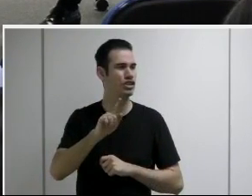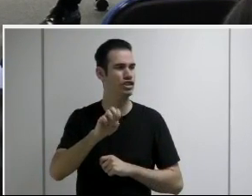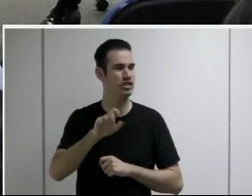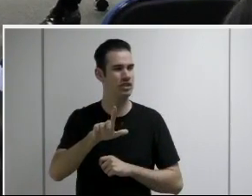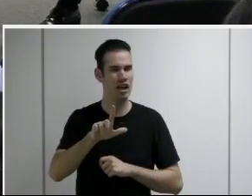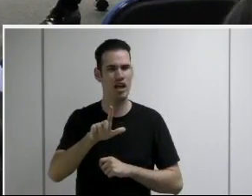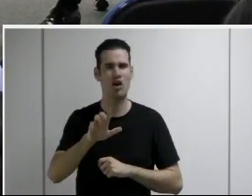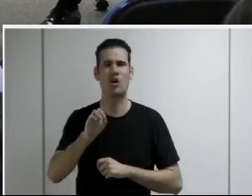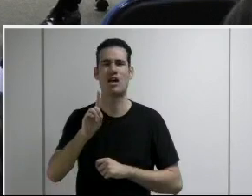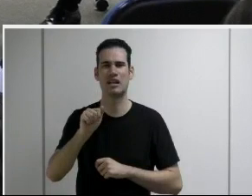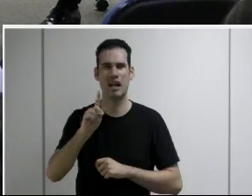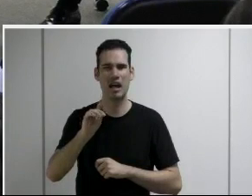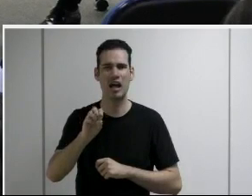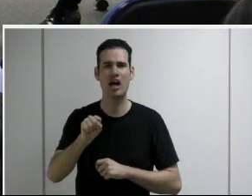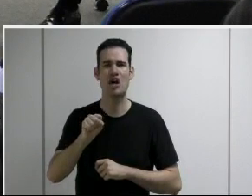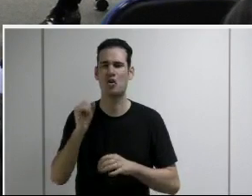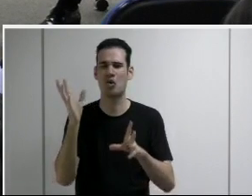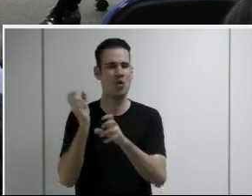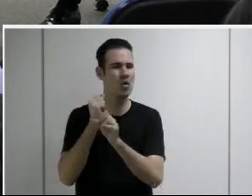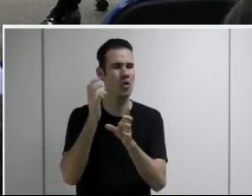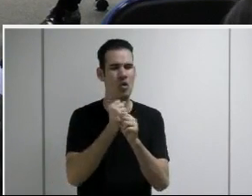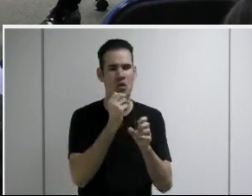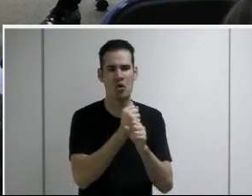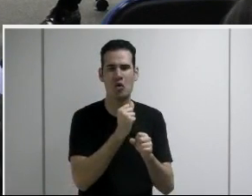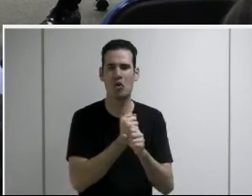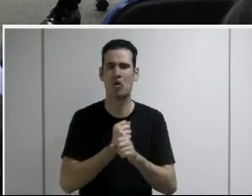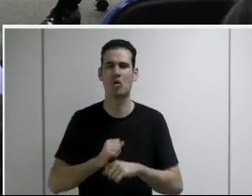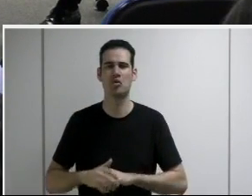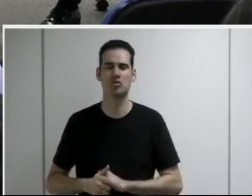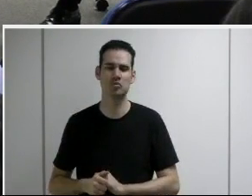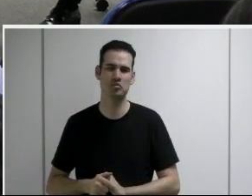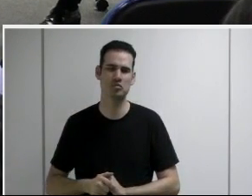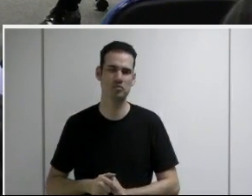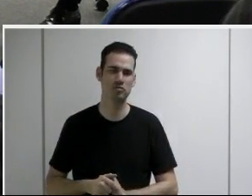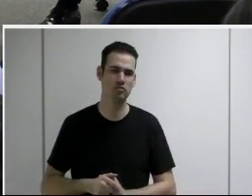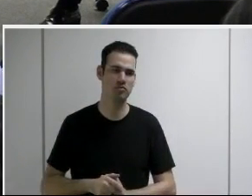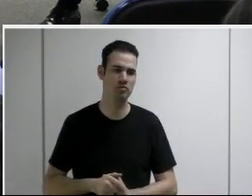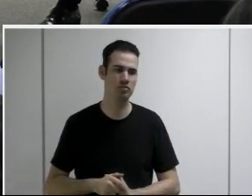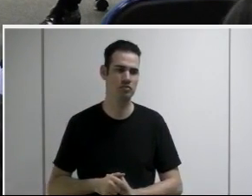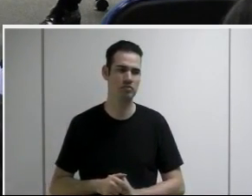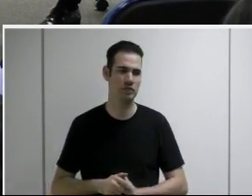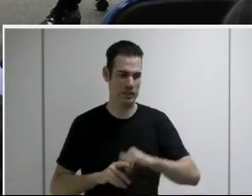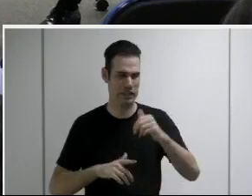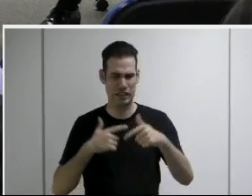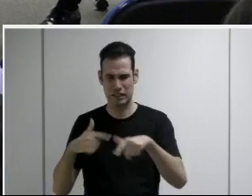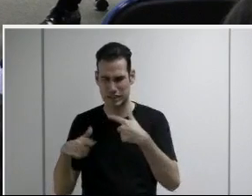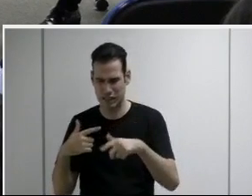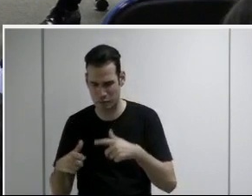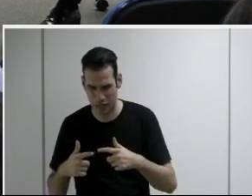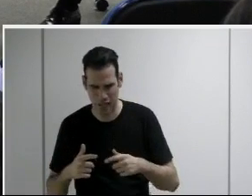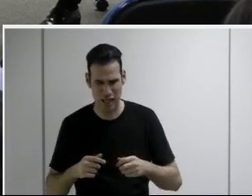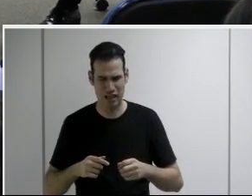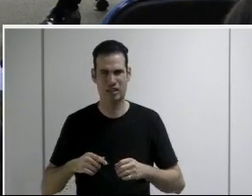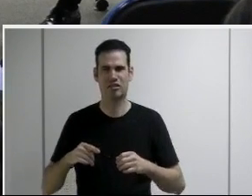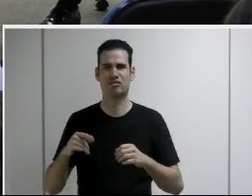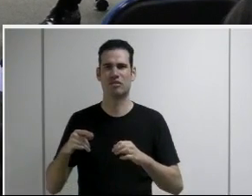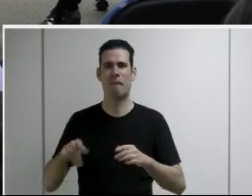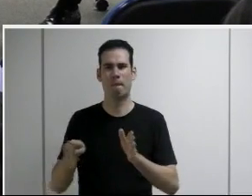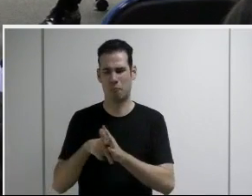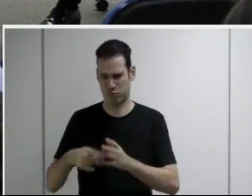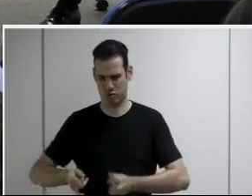economia baseada em dados e inúmeros modelos de negócios que não trabalham com coisas físicas, com coisas tangíveis,